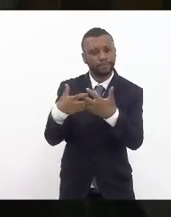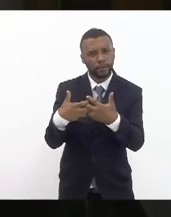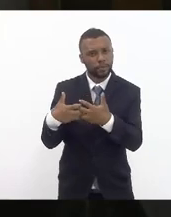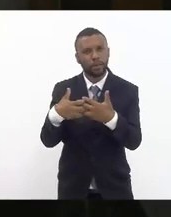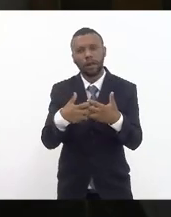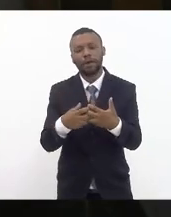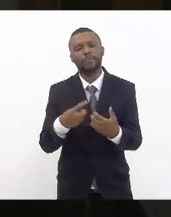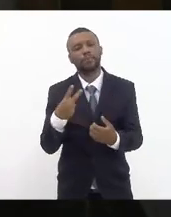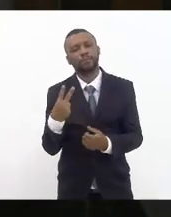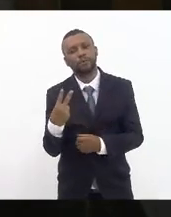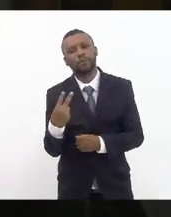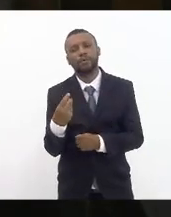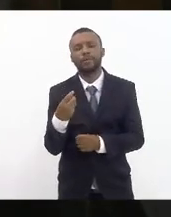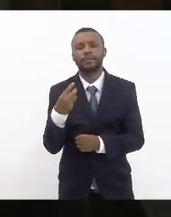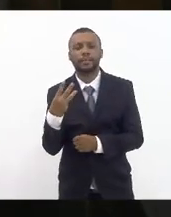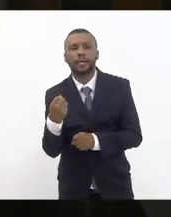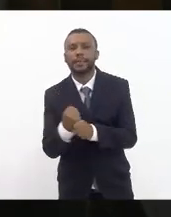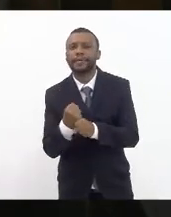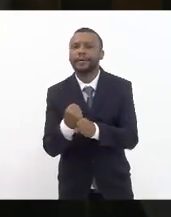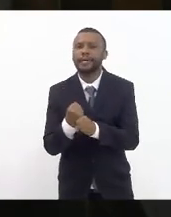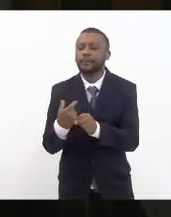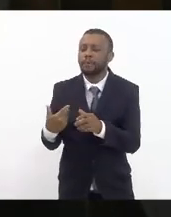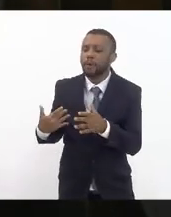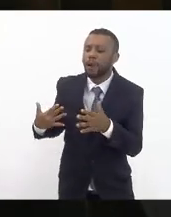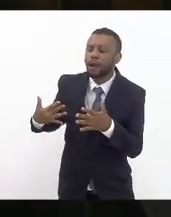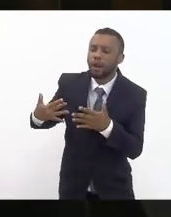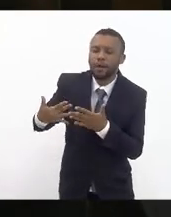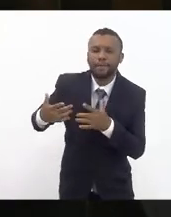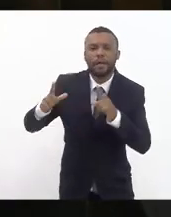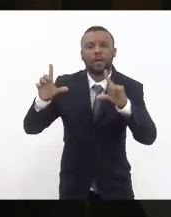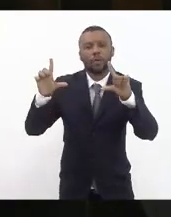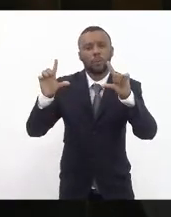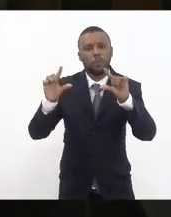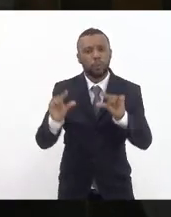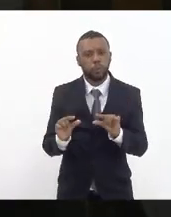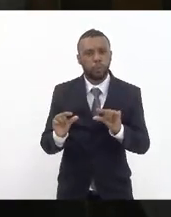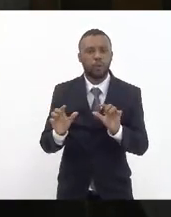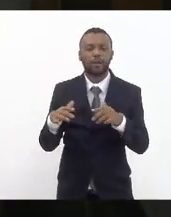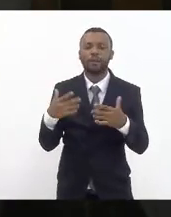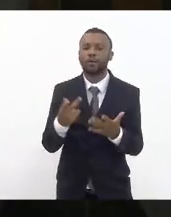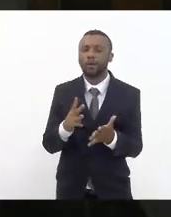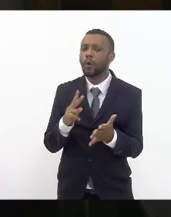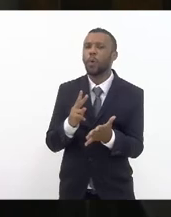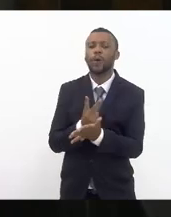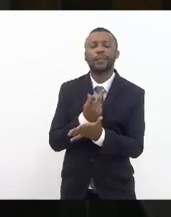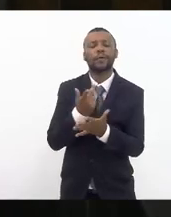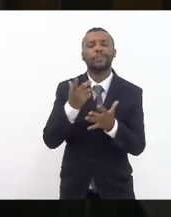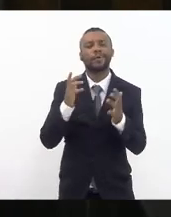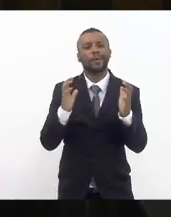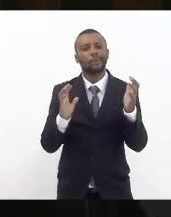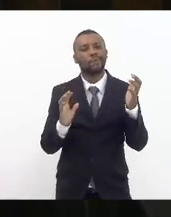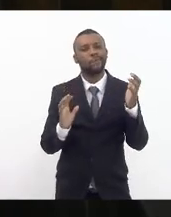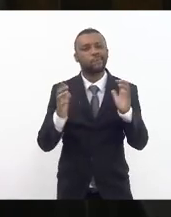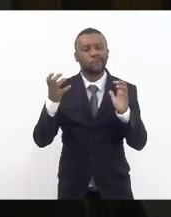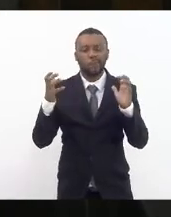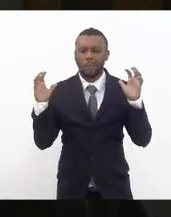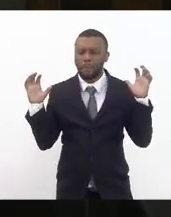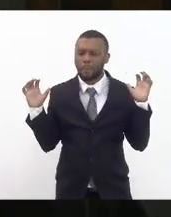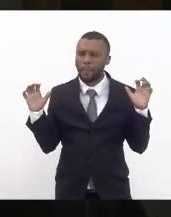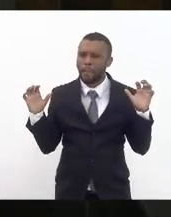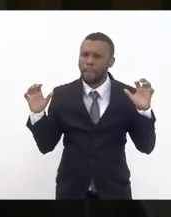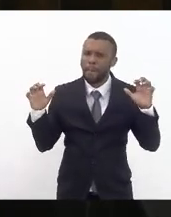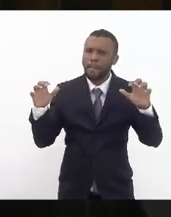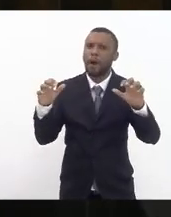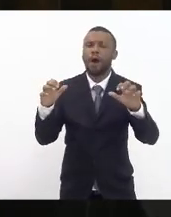2 ou 3 anos, vem quedas seguidas. E com essa tragédia de 22,